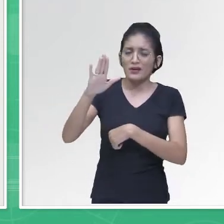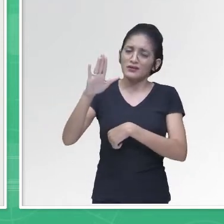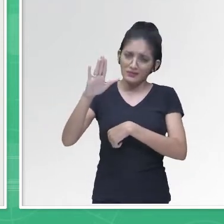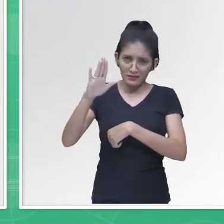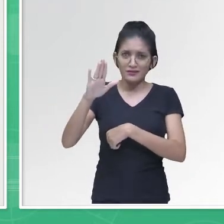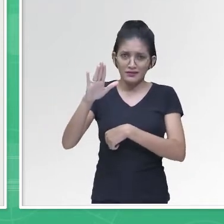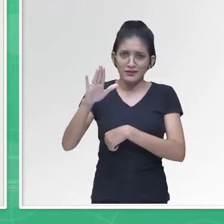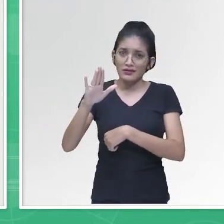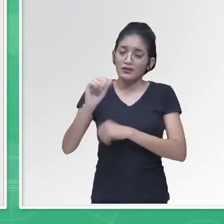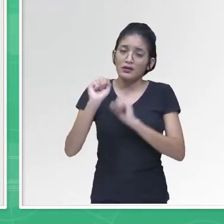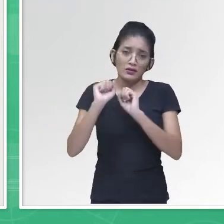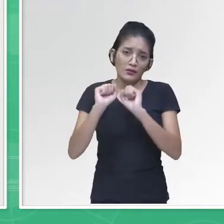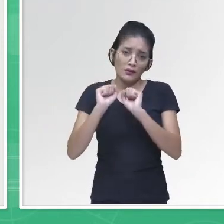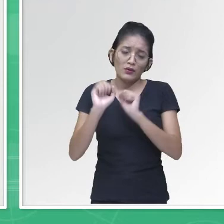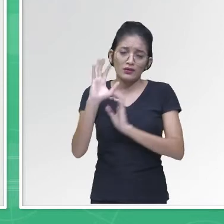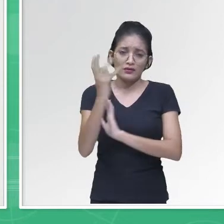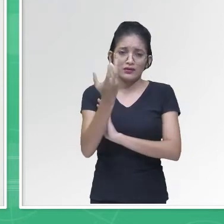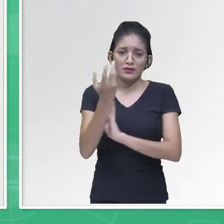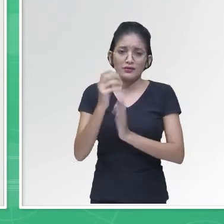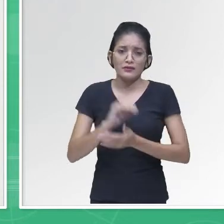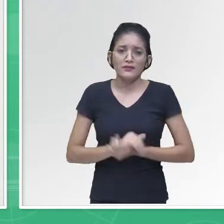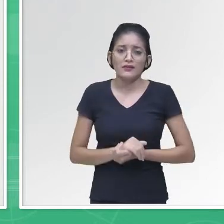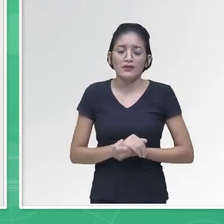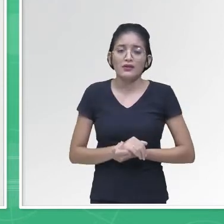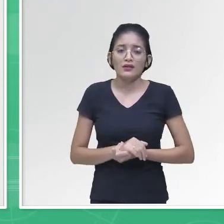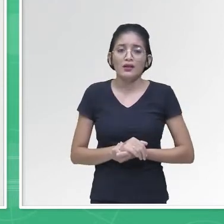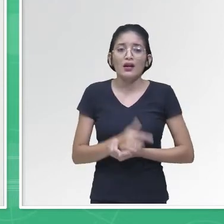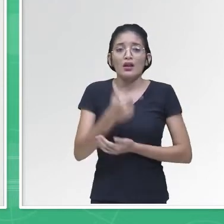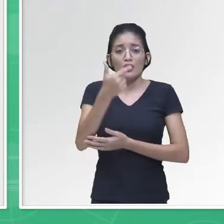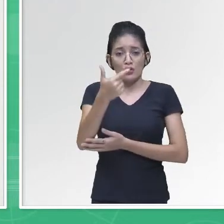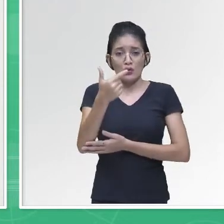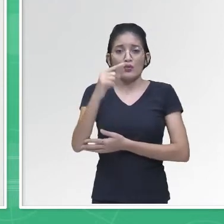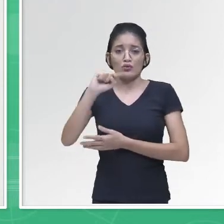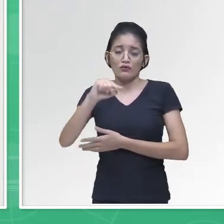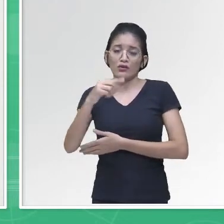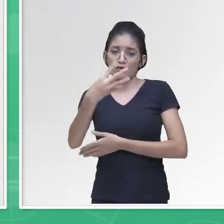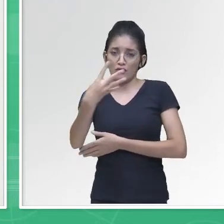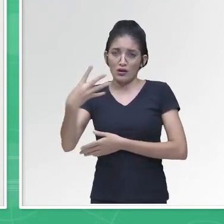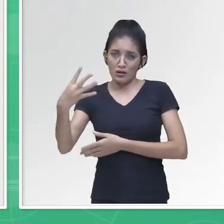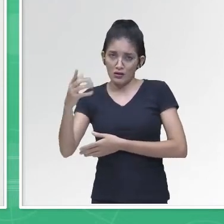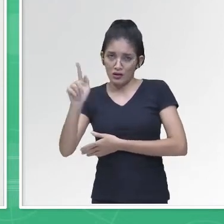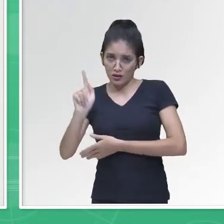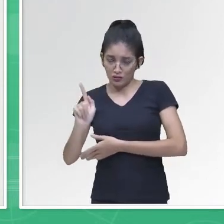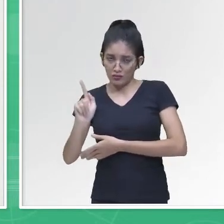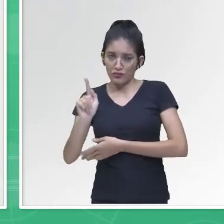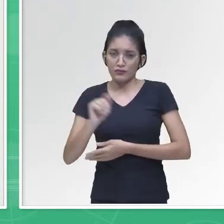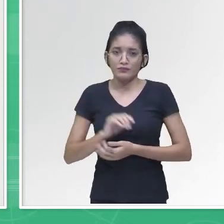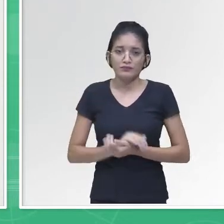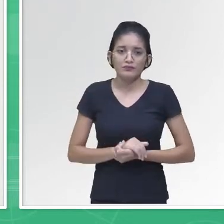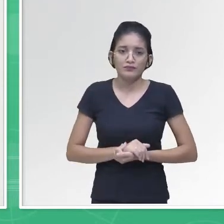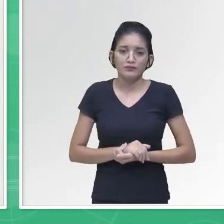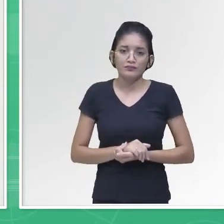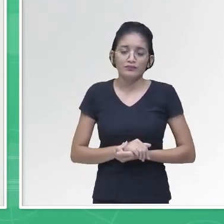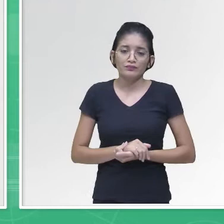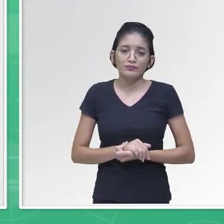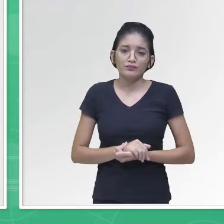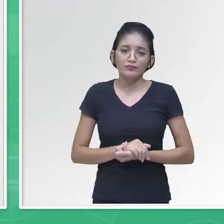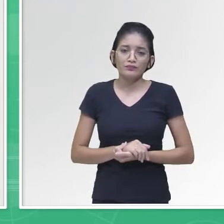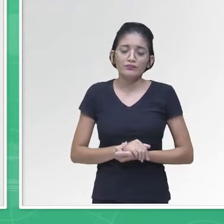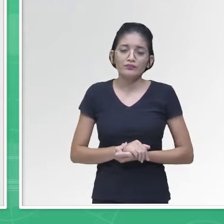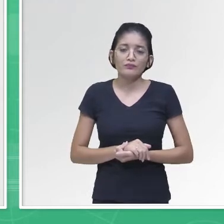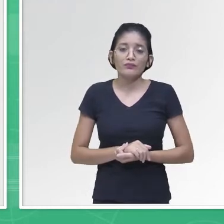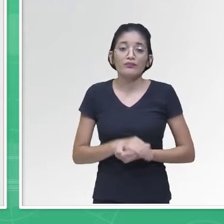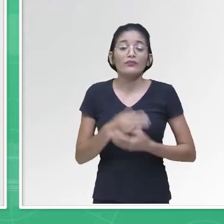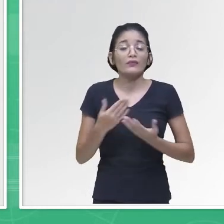permitida nessa solução aqui? Foi de 2,44 gramas. A solução, né,